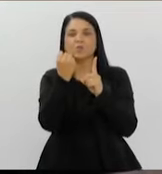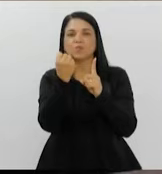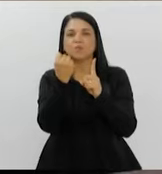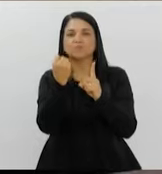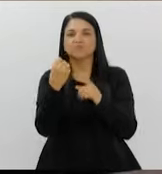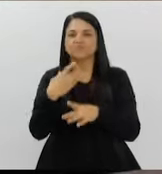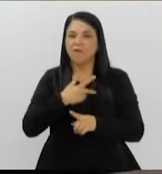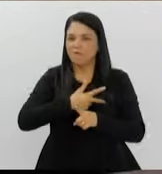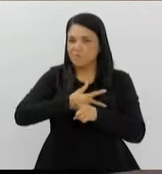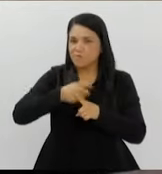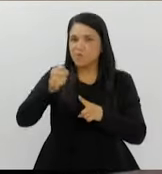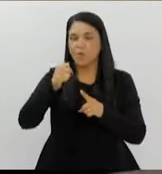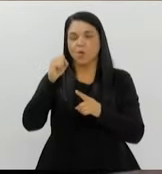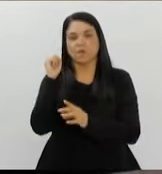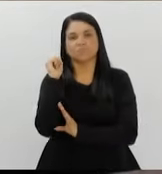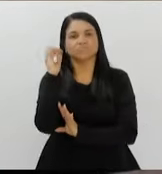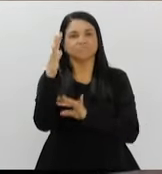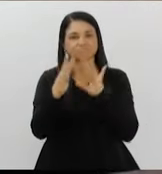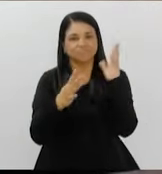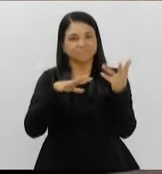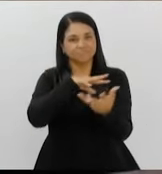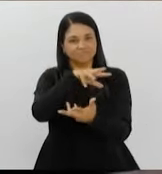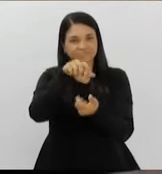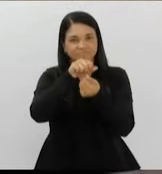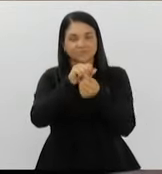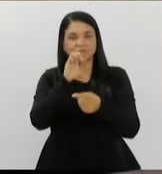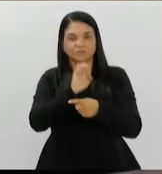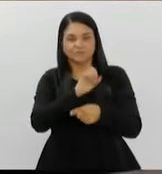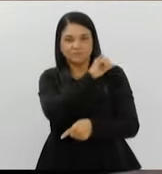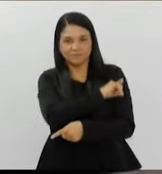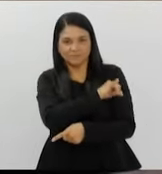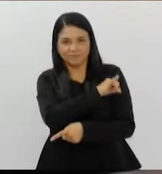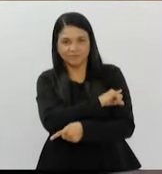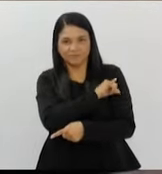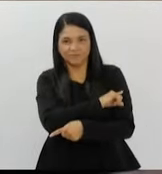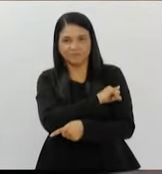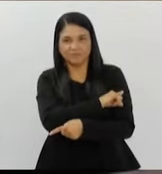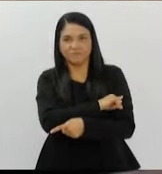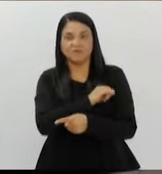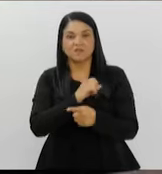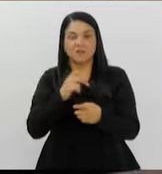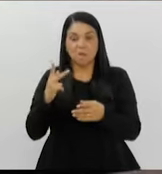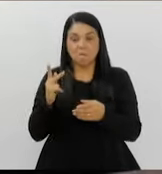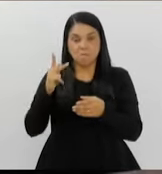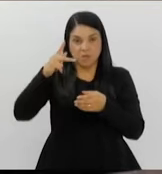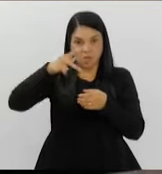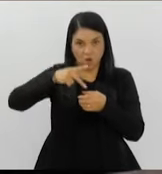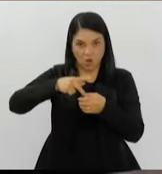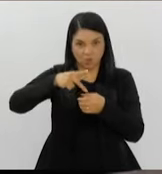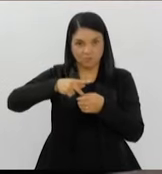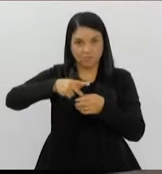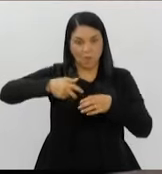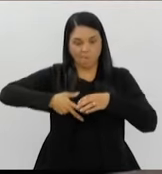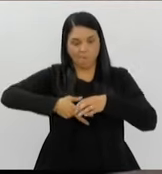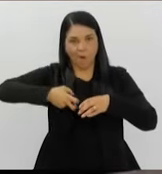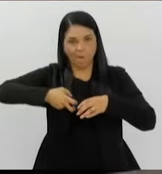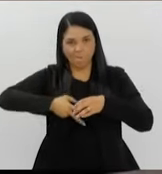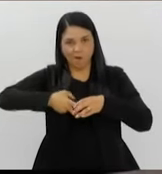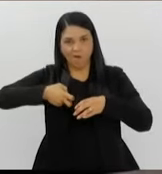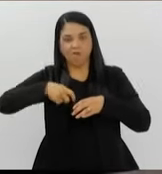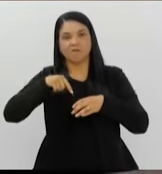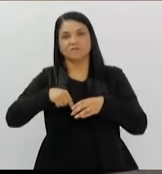dessa vitória ambiental do Estado do Rio de Janeiro, porque a prospecção de petróleo ela é